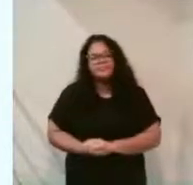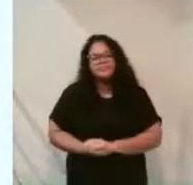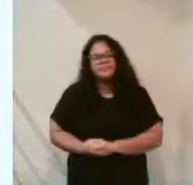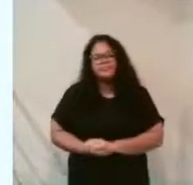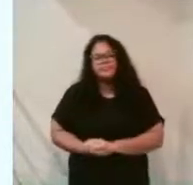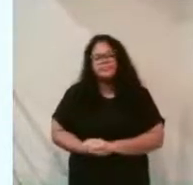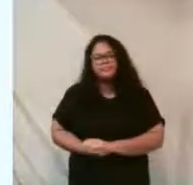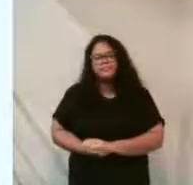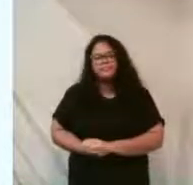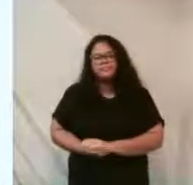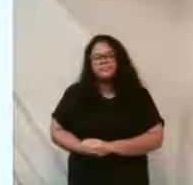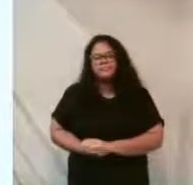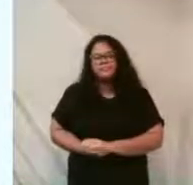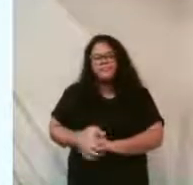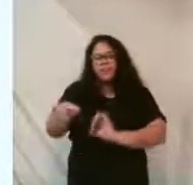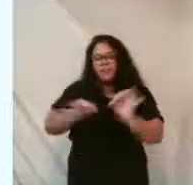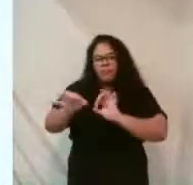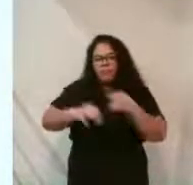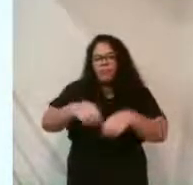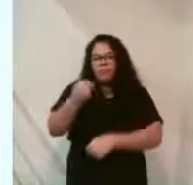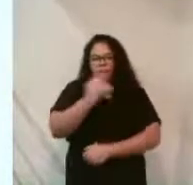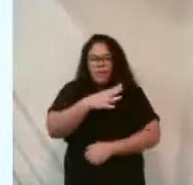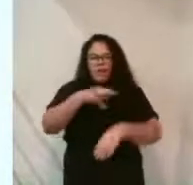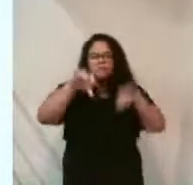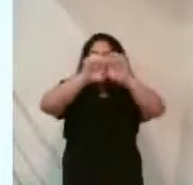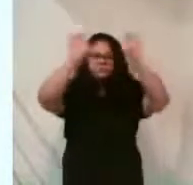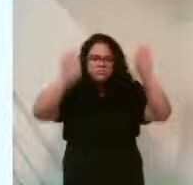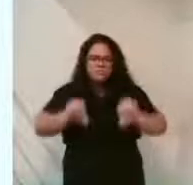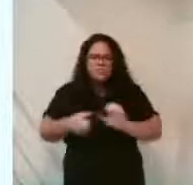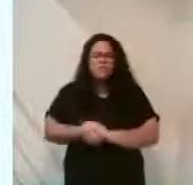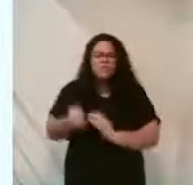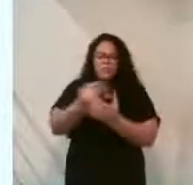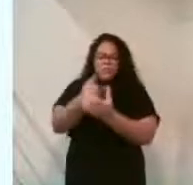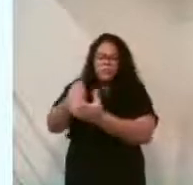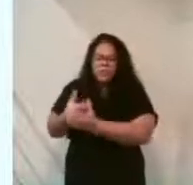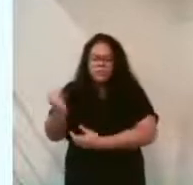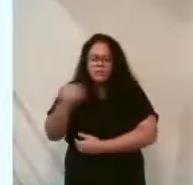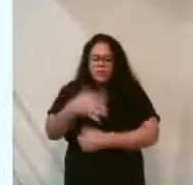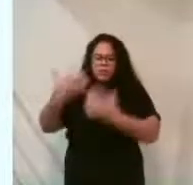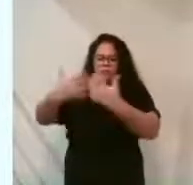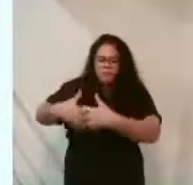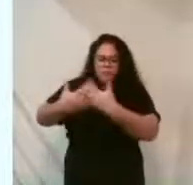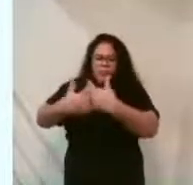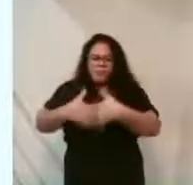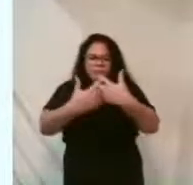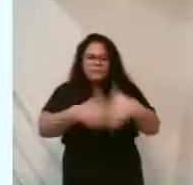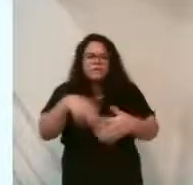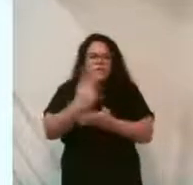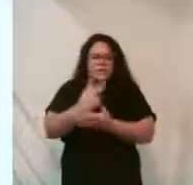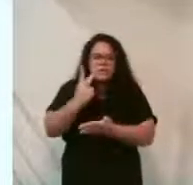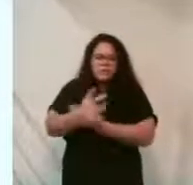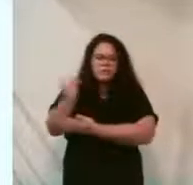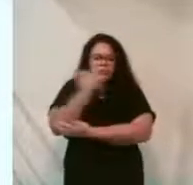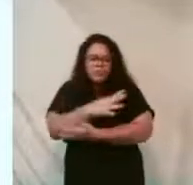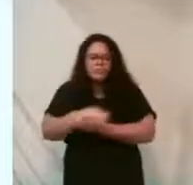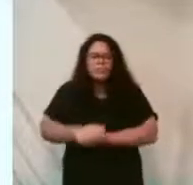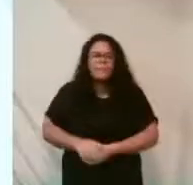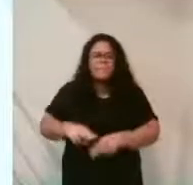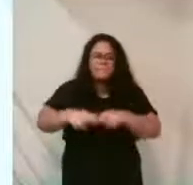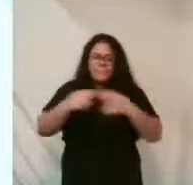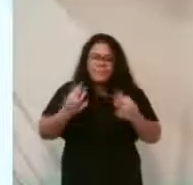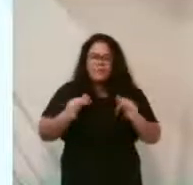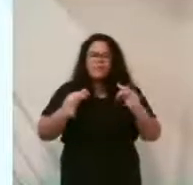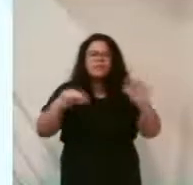física, aquisição de equipamento, atualizados periodicamente de acordo com a tecnologia para o exercício da atividade de